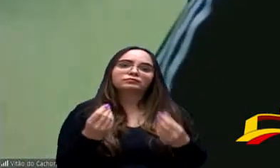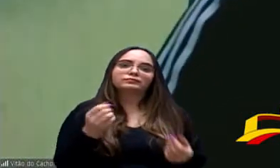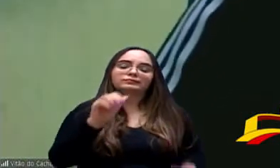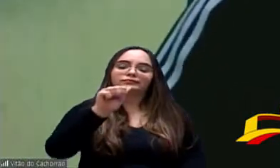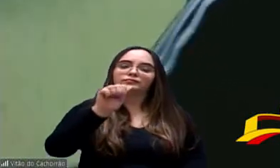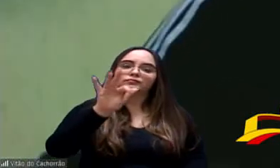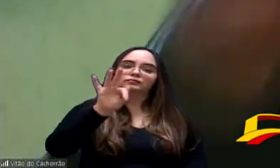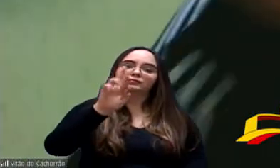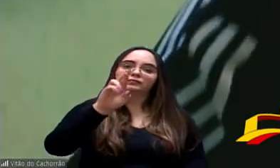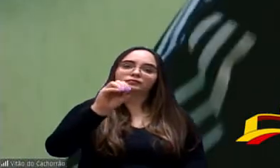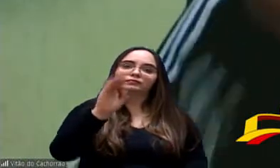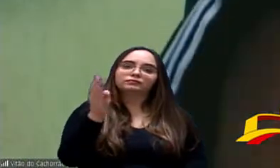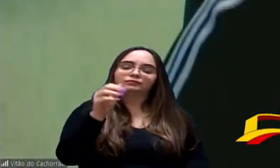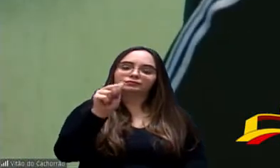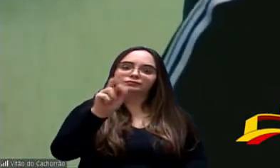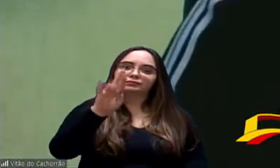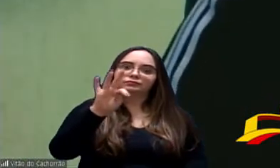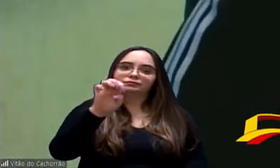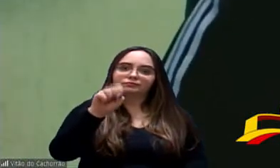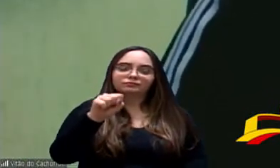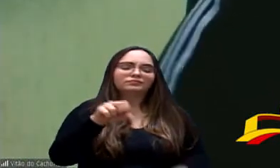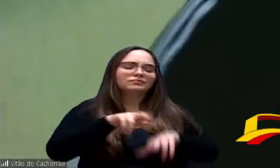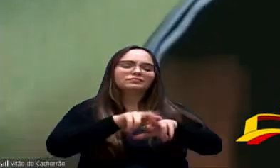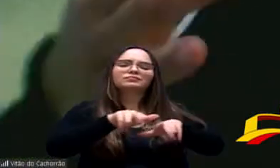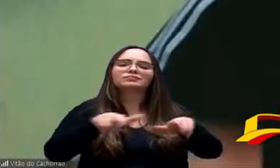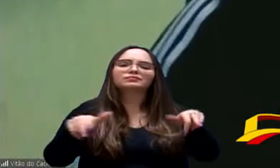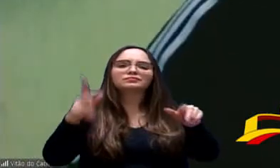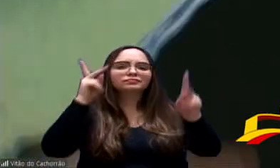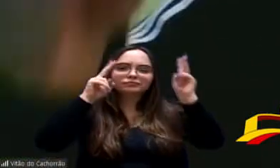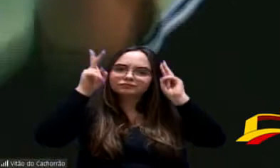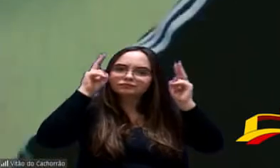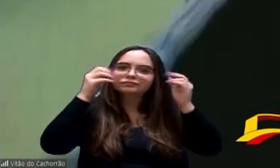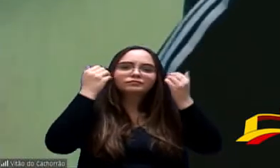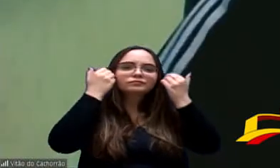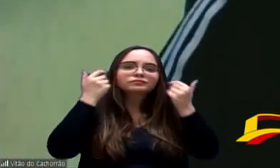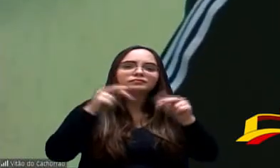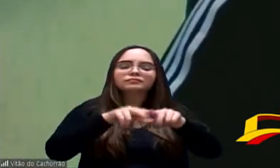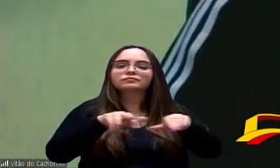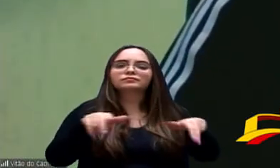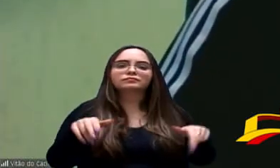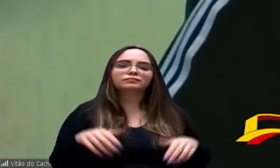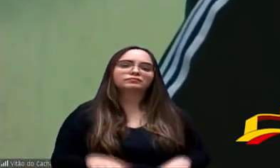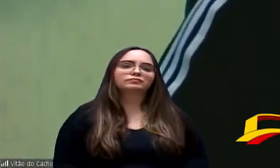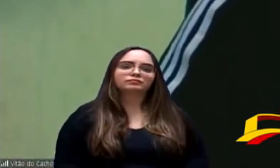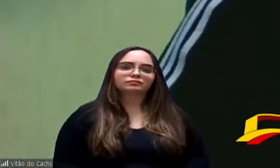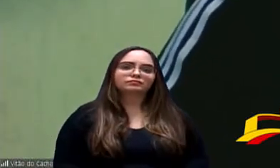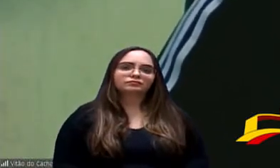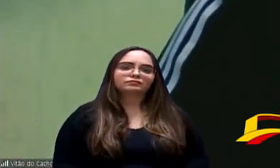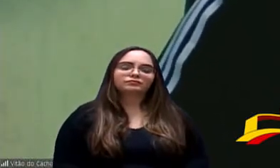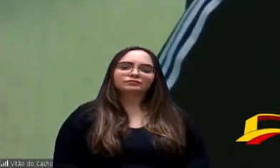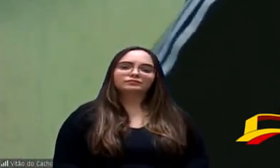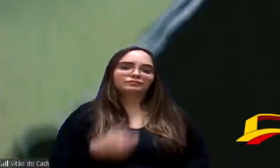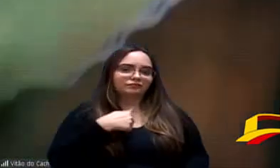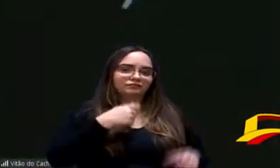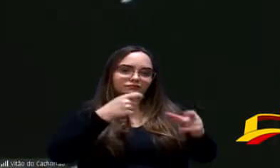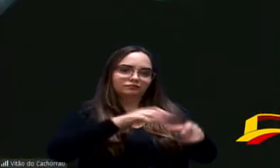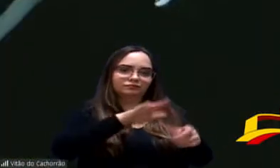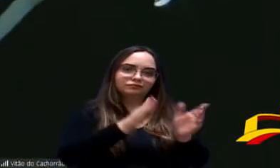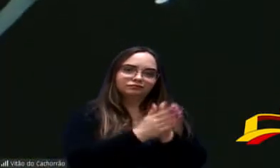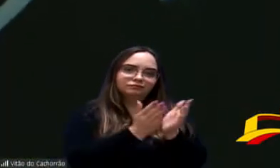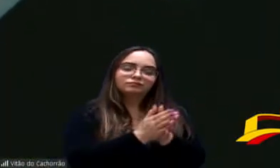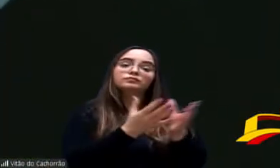Arts, dessas outras barbearias, meu irmão, não deixou a gente que veio da periferia, Rodrigo, Silvano, não